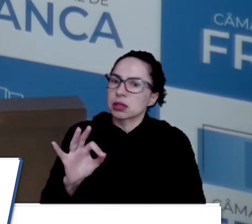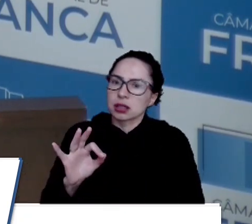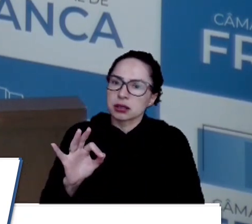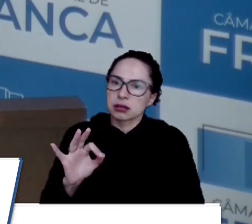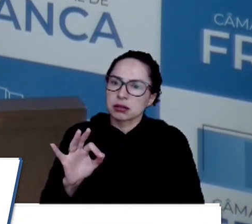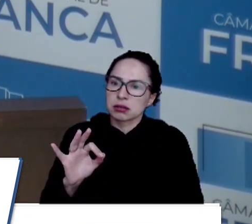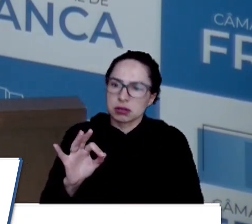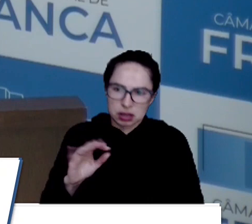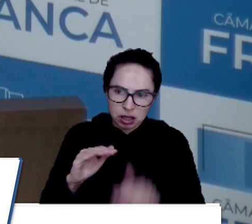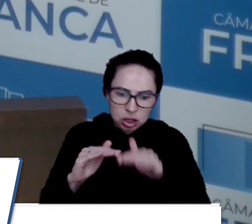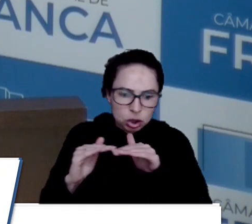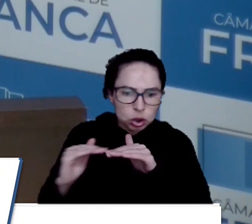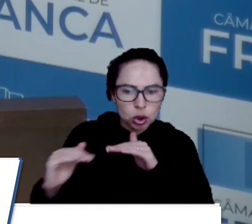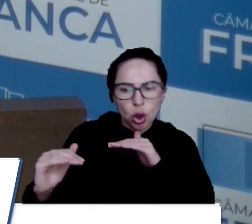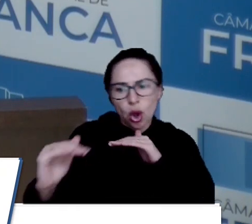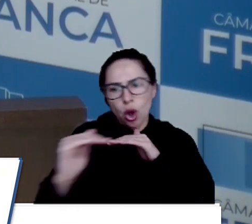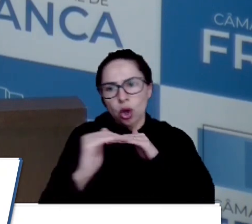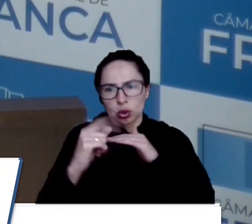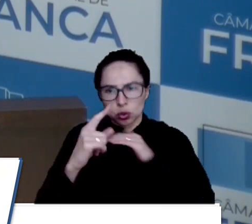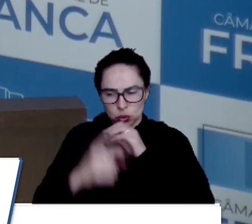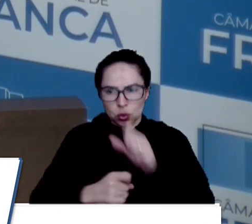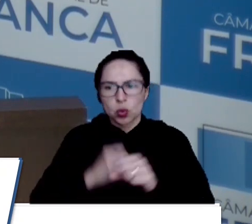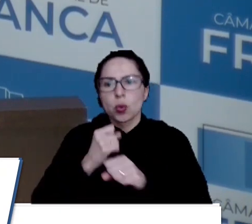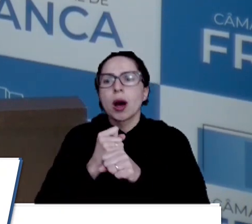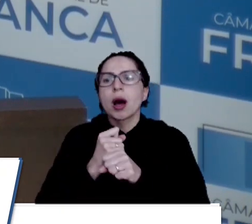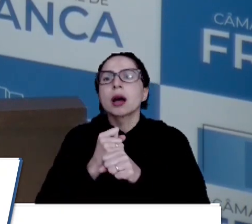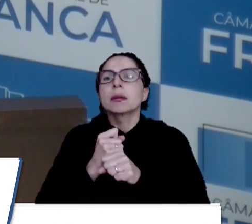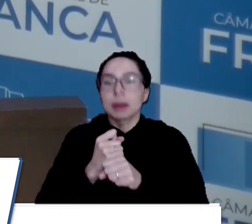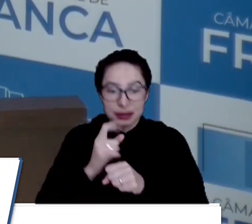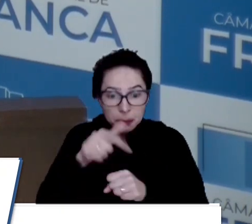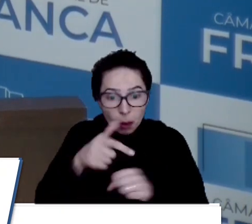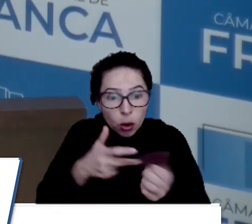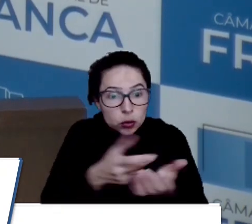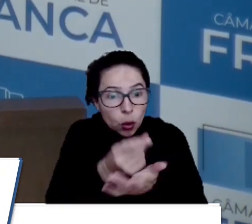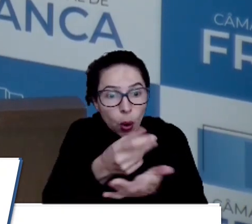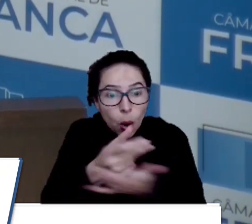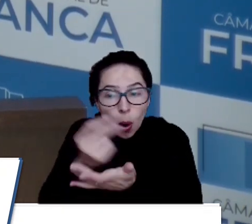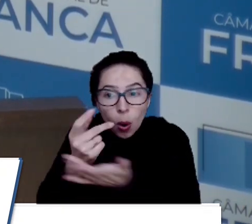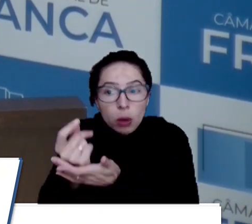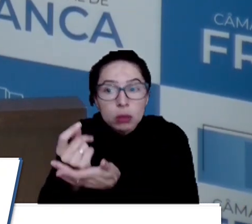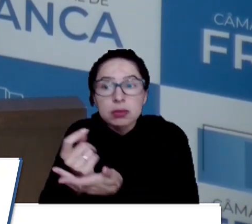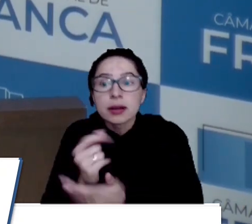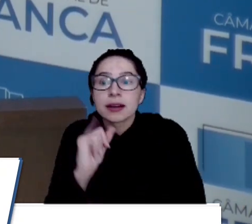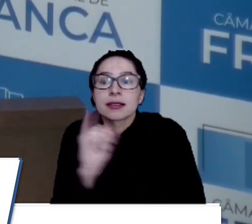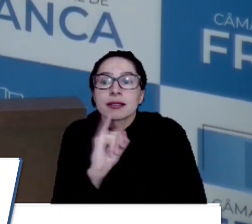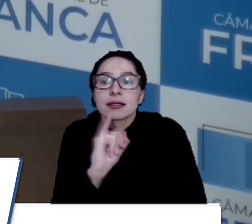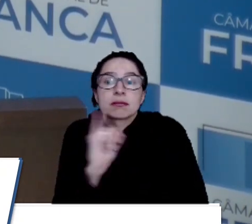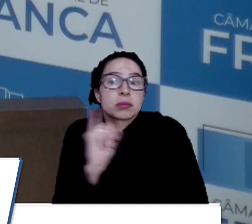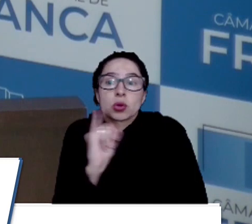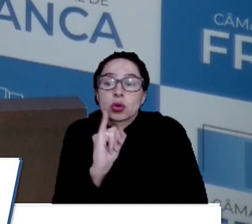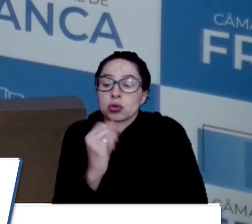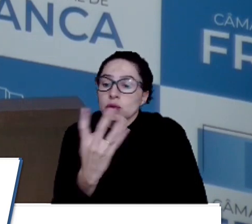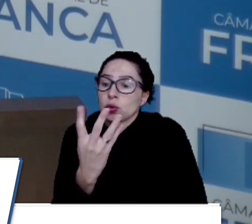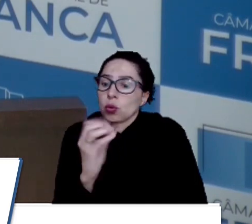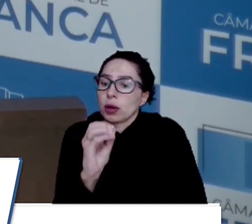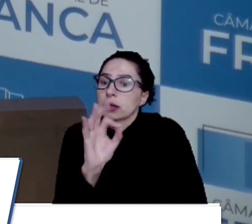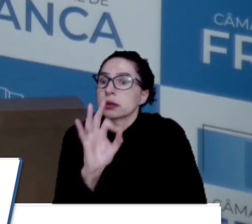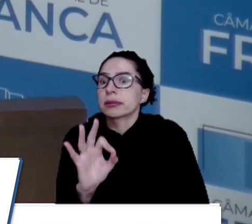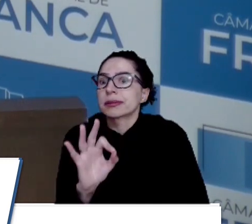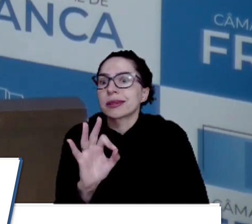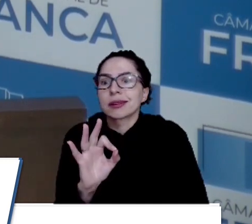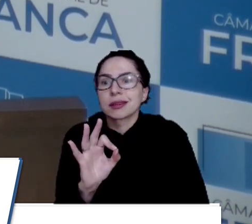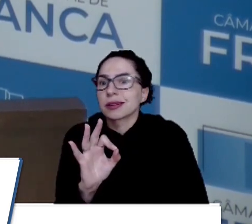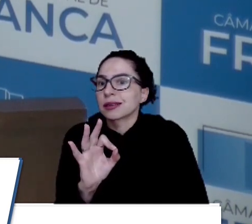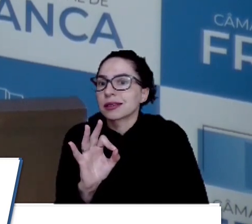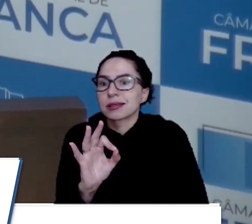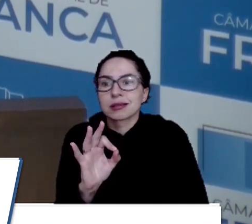a database o ano inteiro. Mas na hora do consumo, você é tributado em 40%. E pior